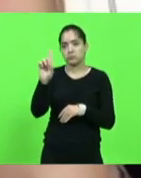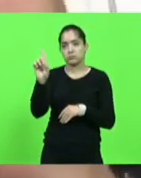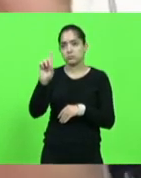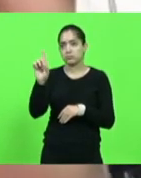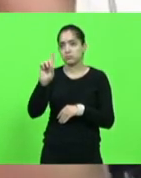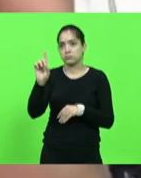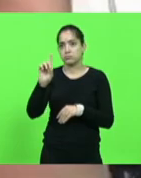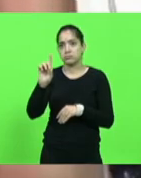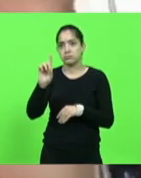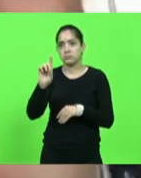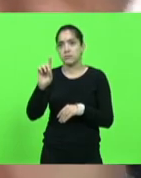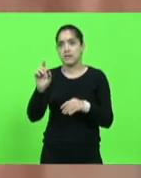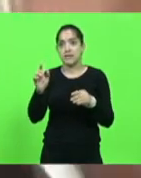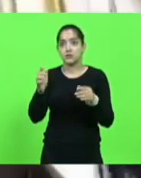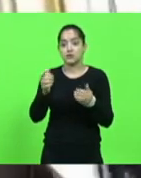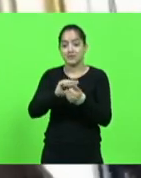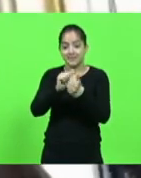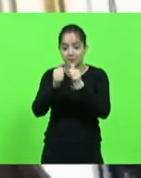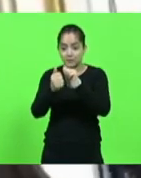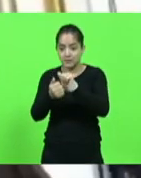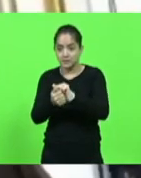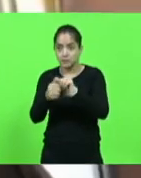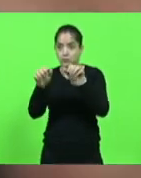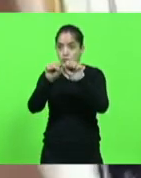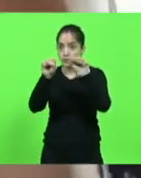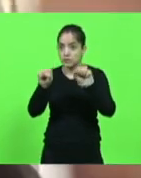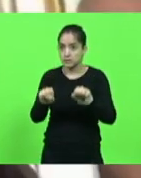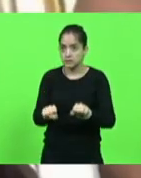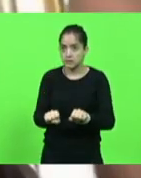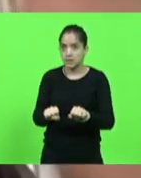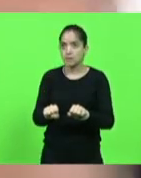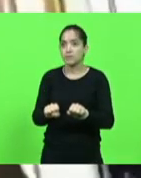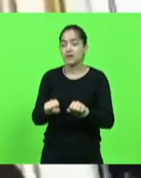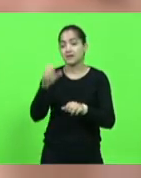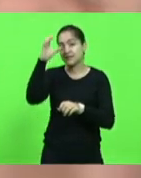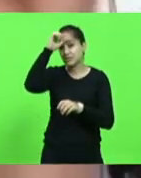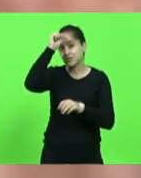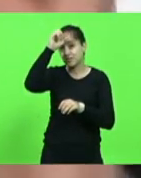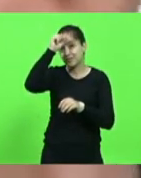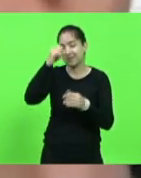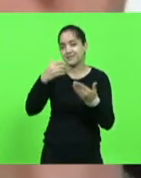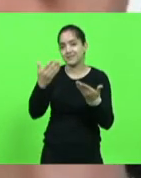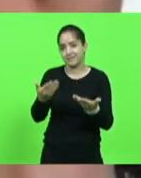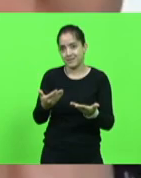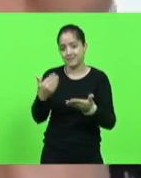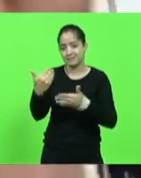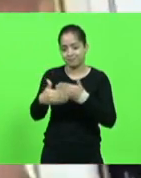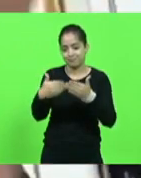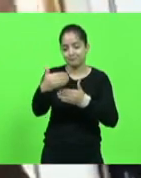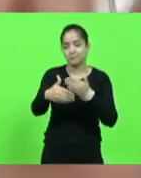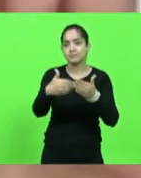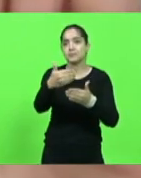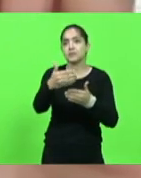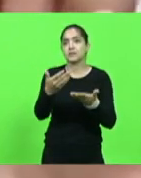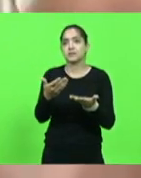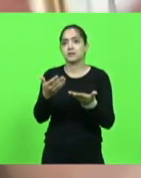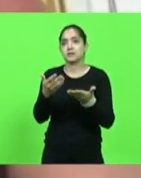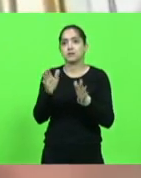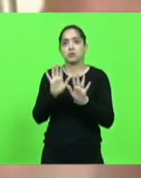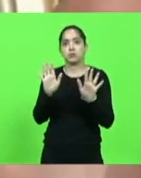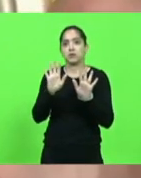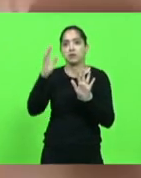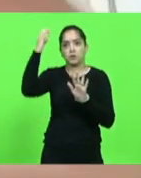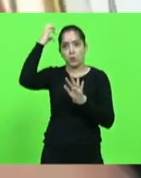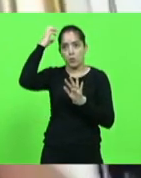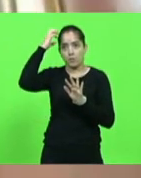questão de adequação de um sistema que a gente colocou e estamos aprendendo a funcionar. Então, eu não quero nem colocar a culpa nem o